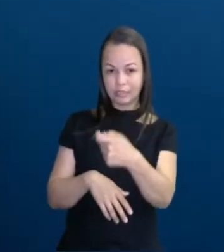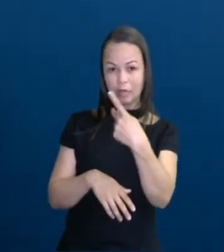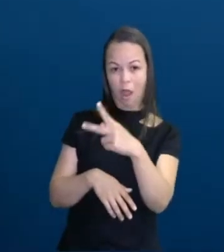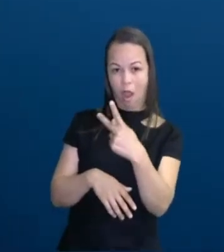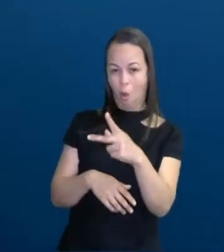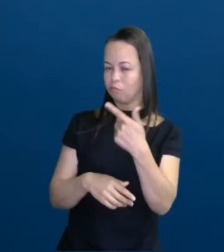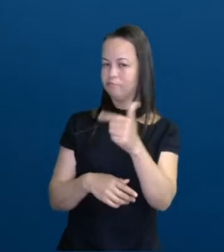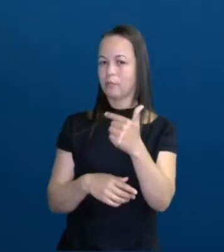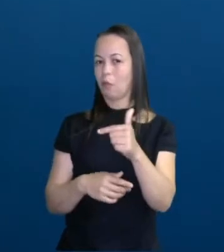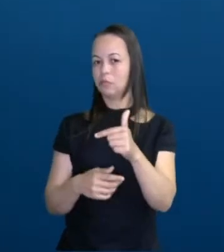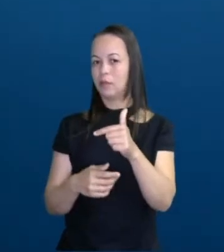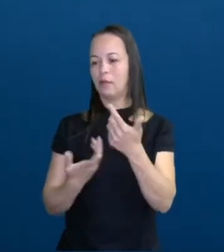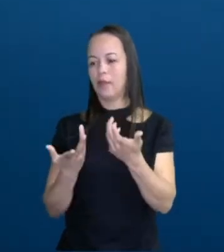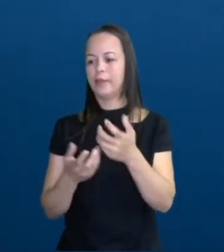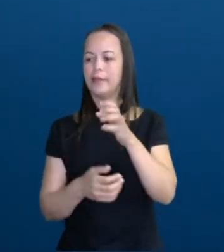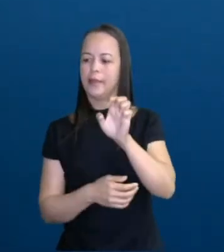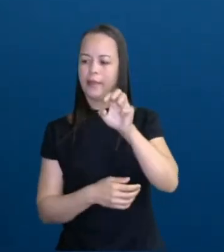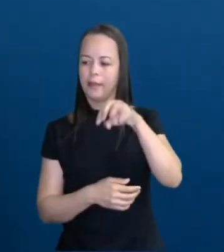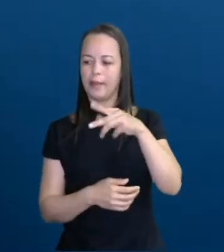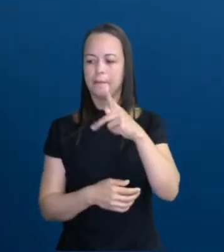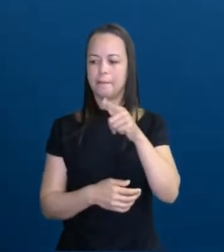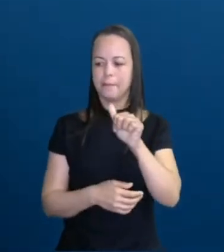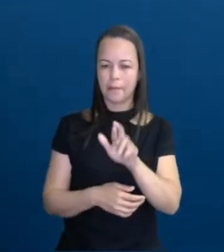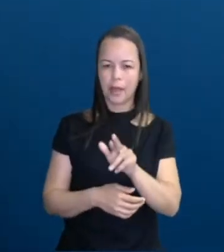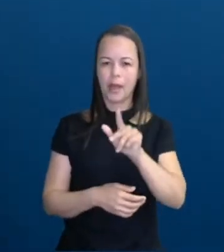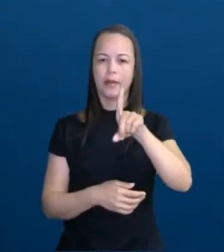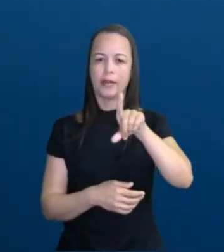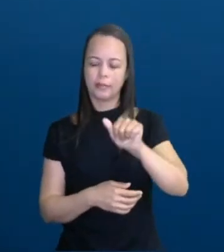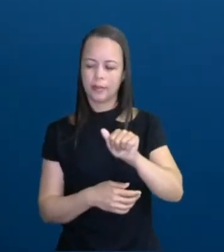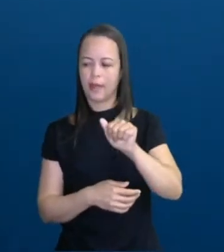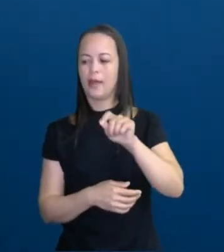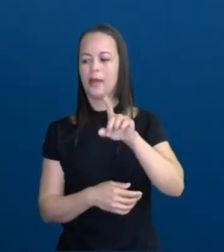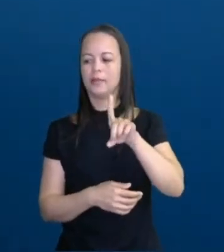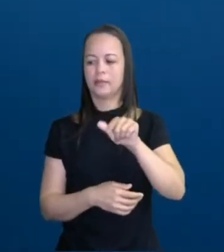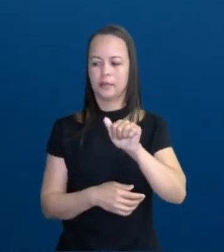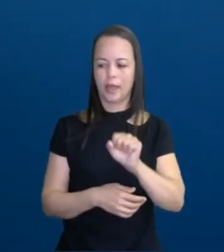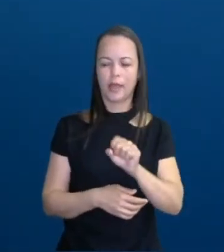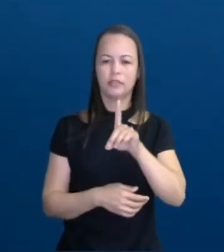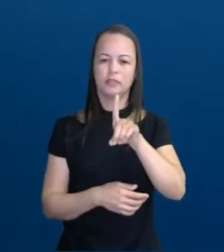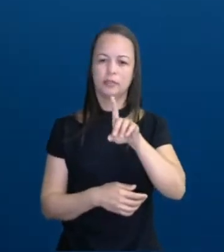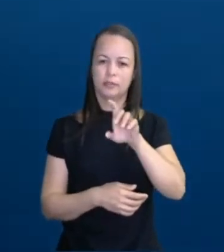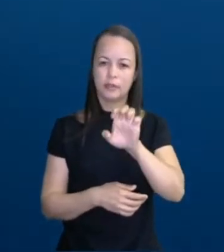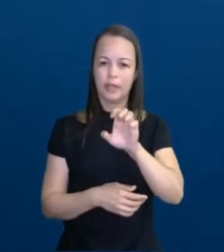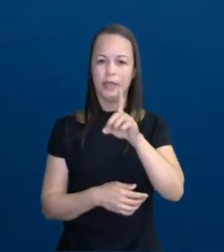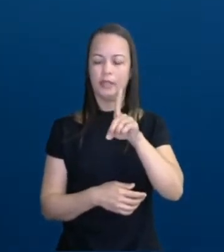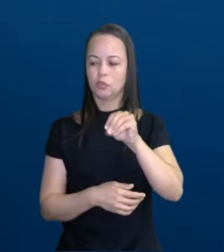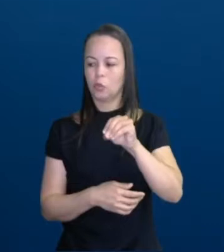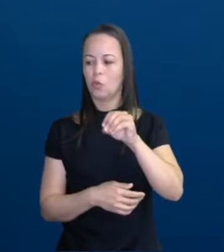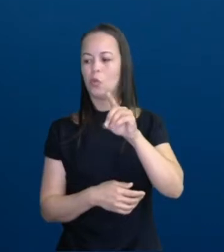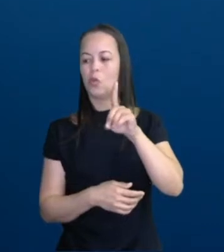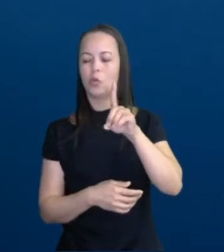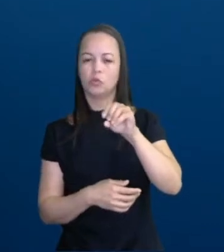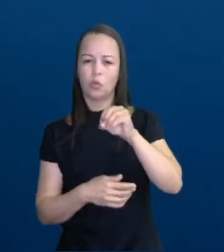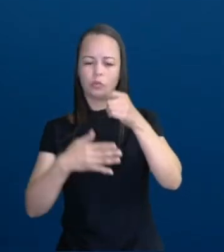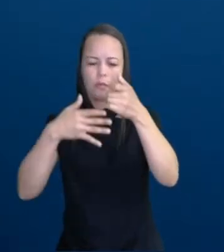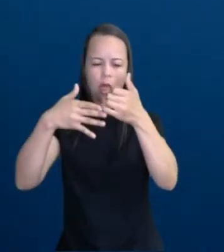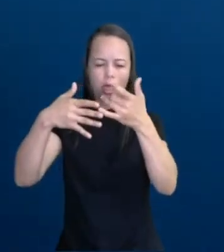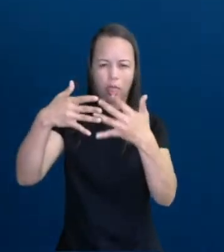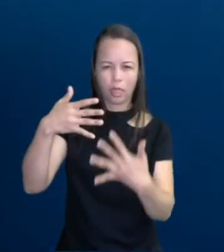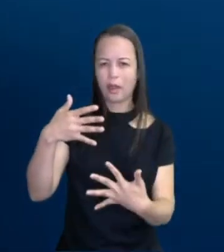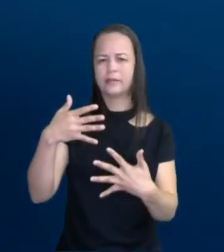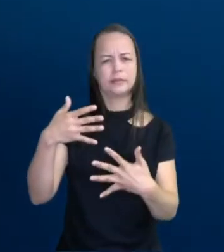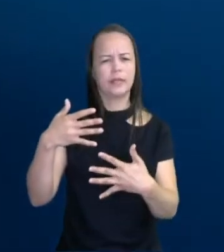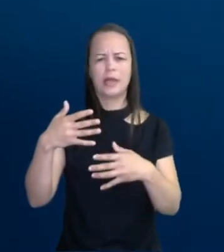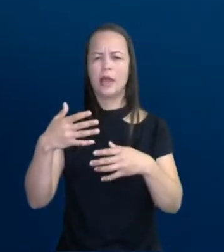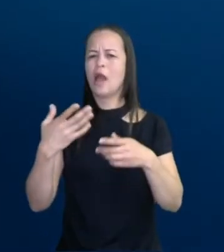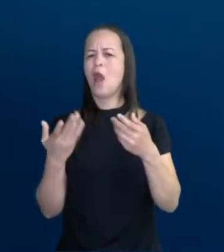dos, na, nas, no, nos, com, a, ao, aos, por, contra.